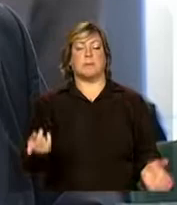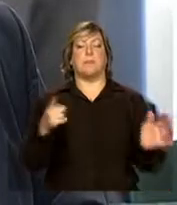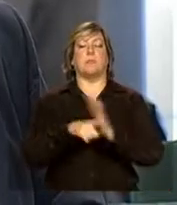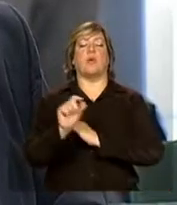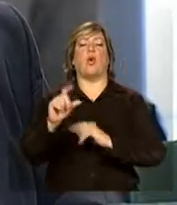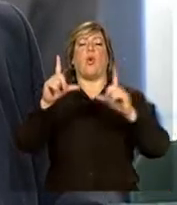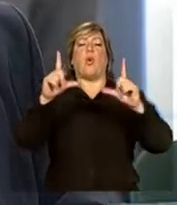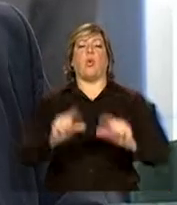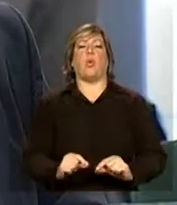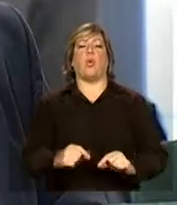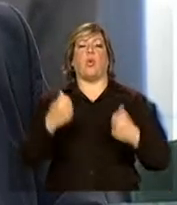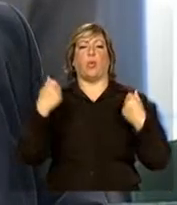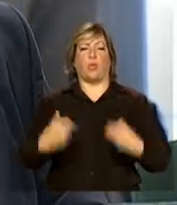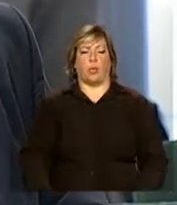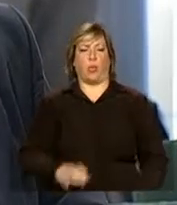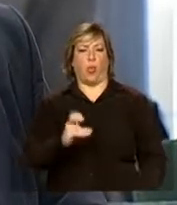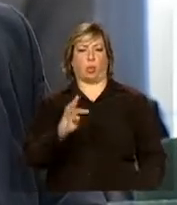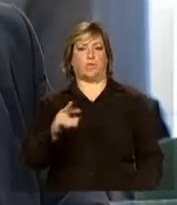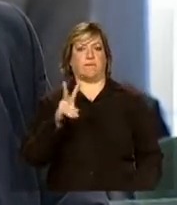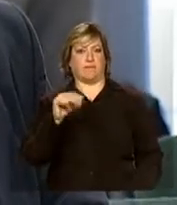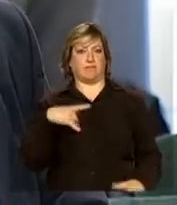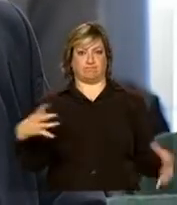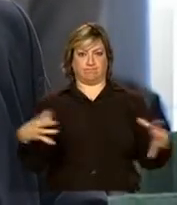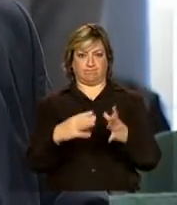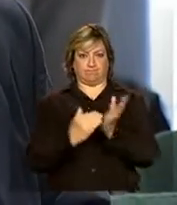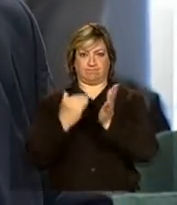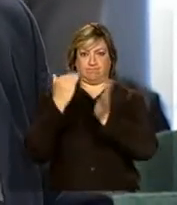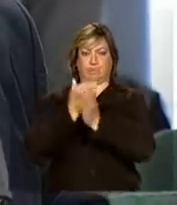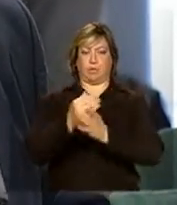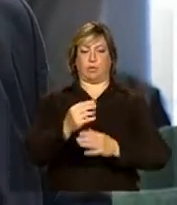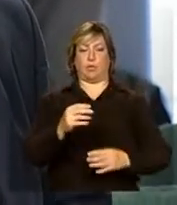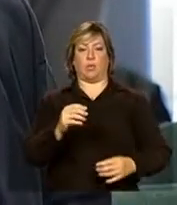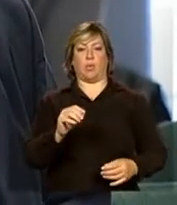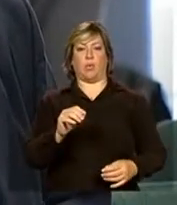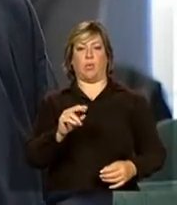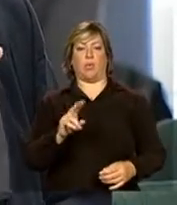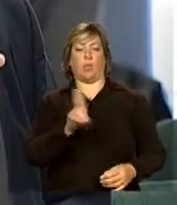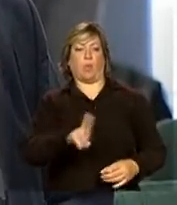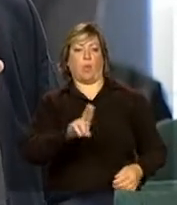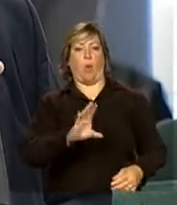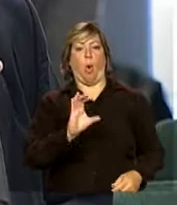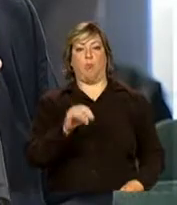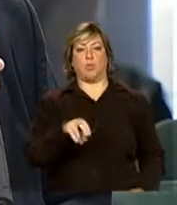Redução de custo provavelmente vai implicar no aumento de consumo, ainda que o ministro,